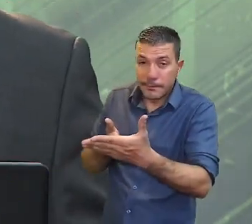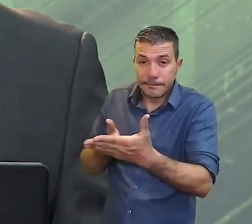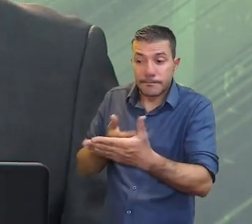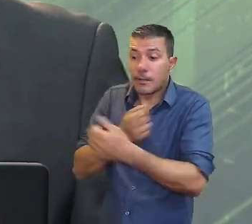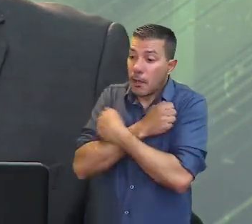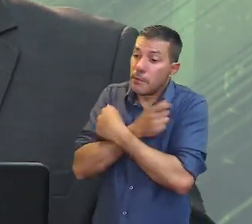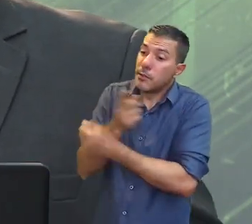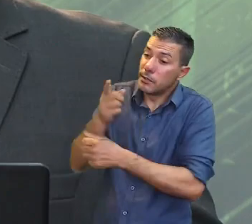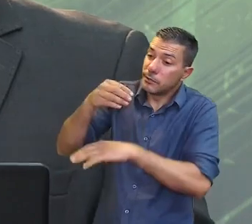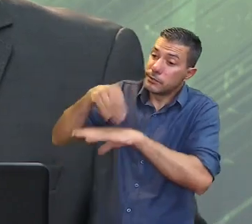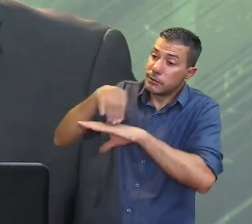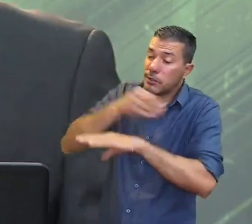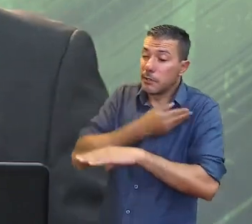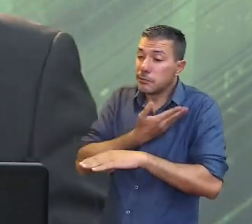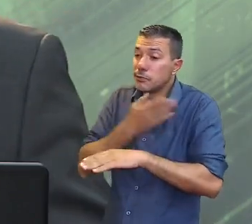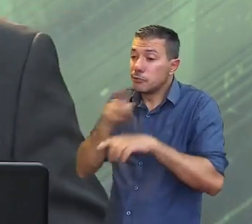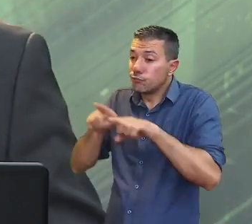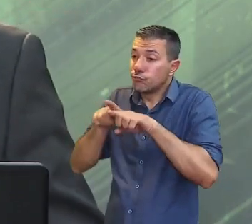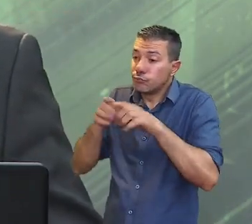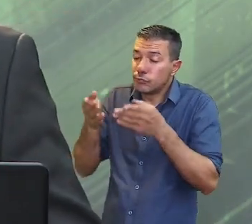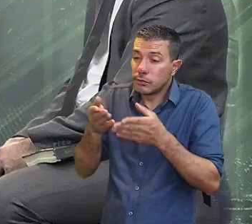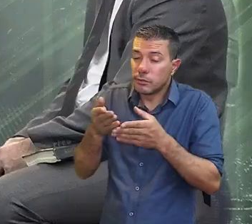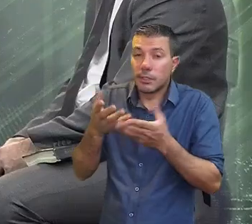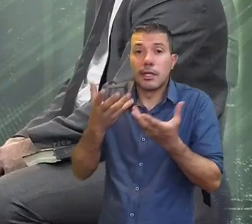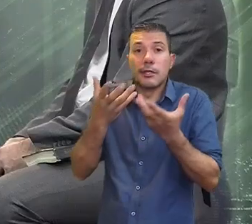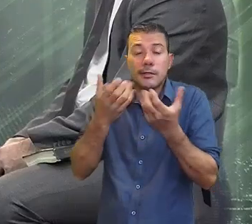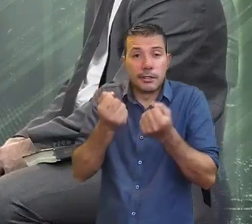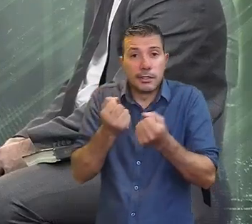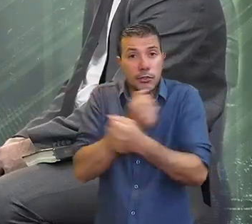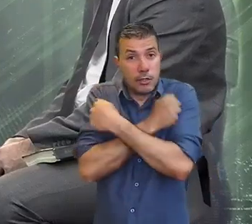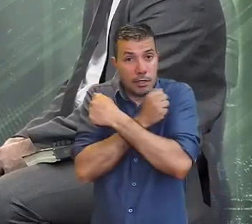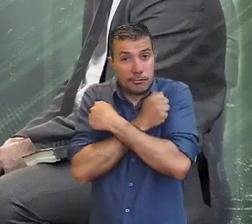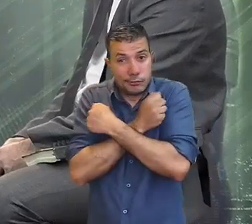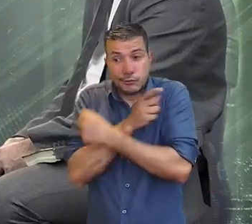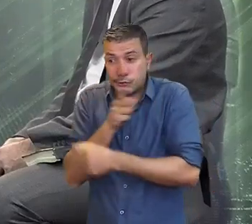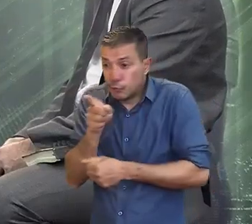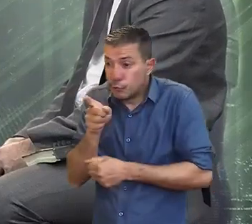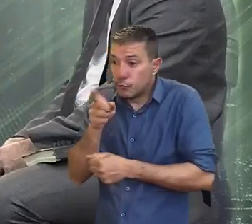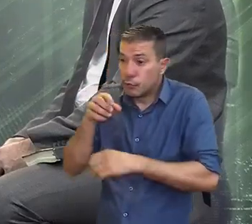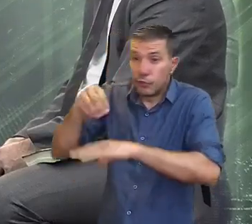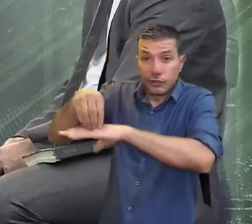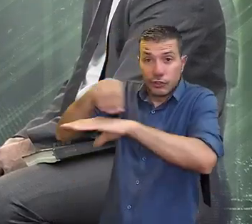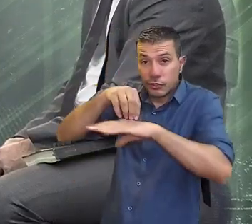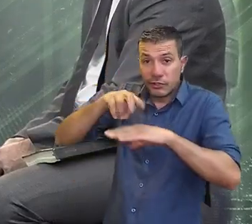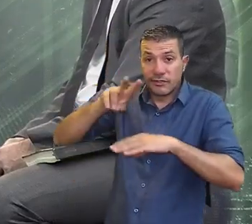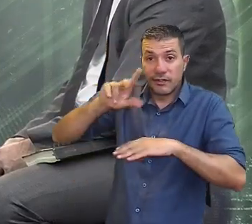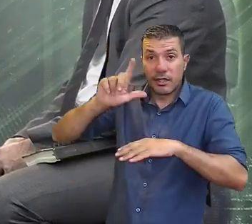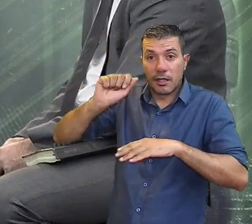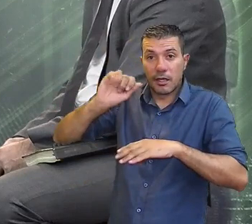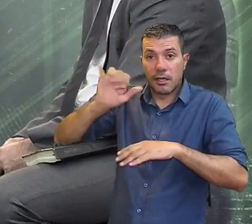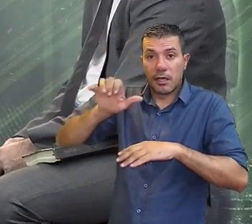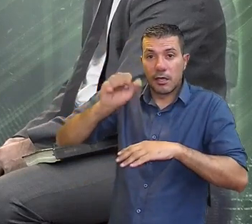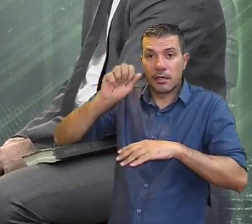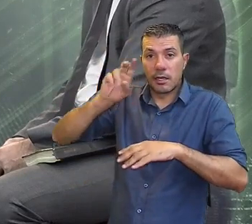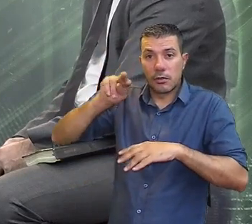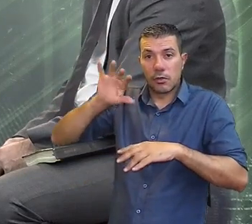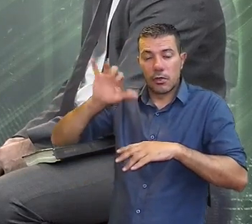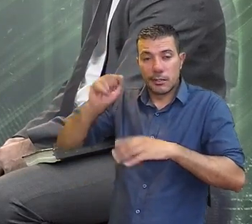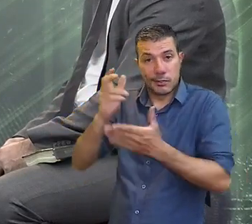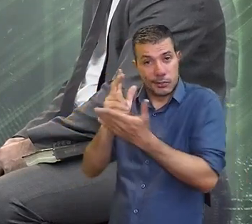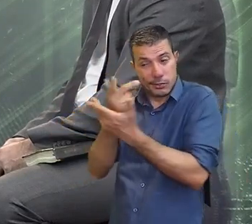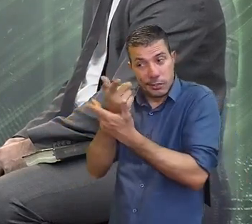manda um abraço lá para os seus amigos, seu distrito. Eu quero deixar um abraço especial para o distrito de Vila Jacuí. Bem verdade